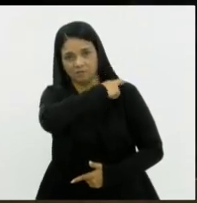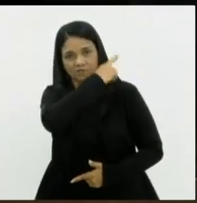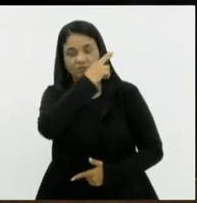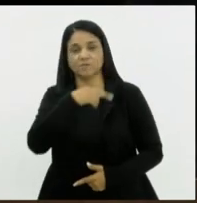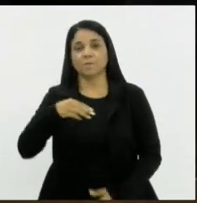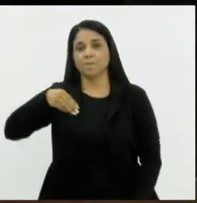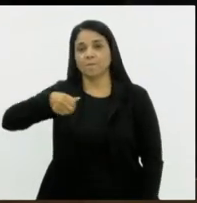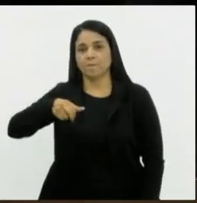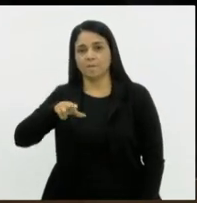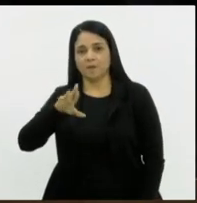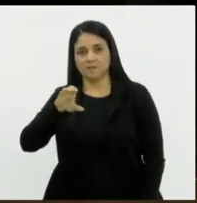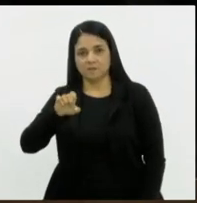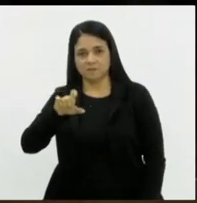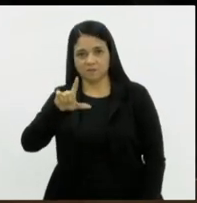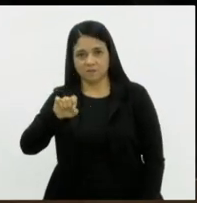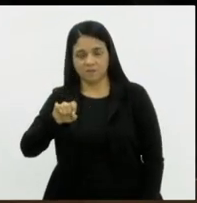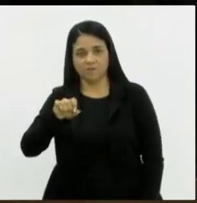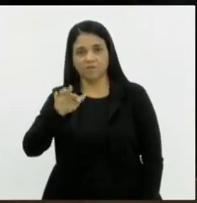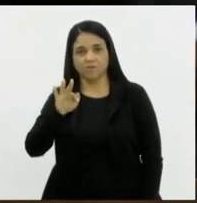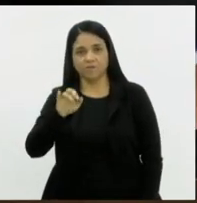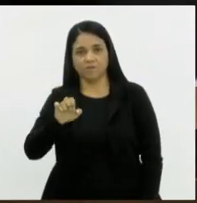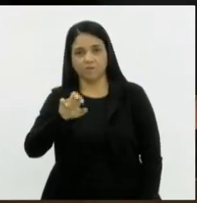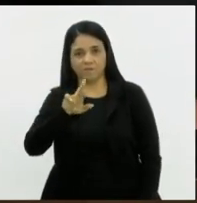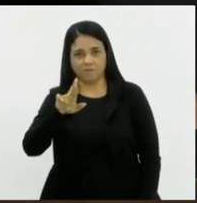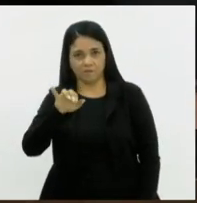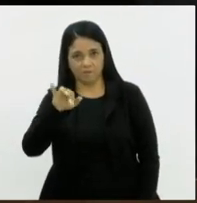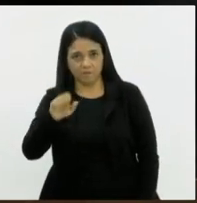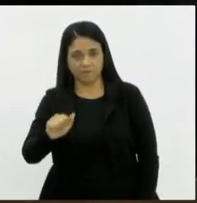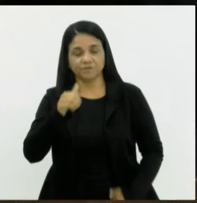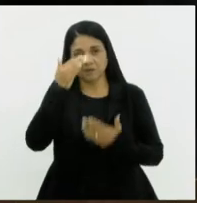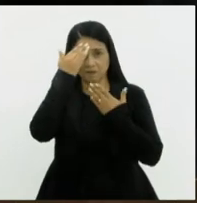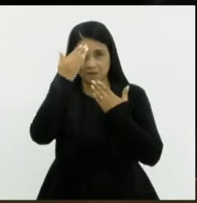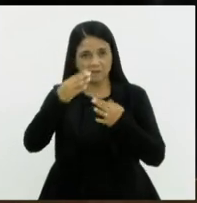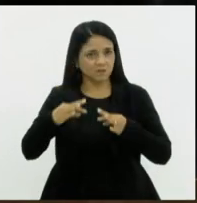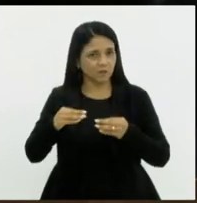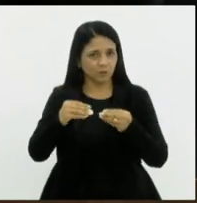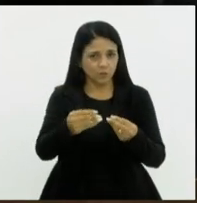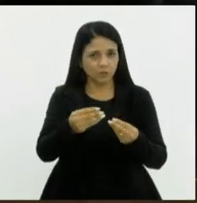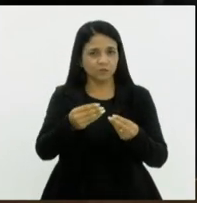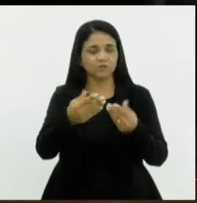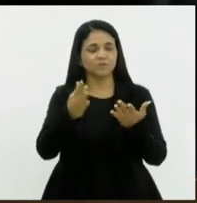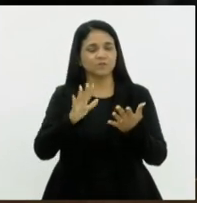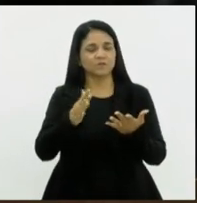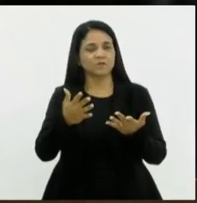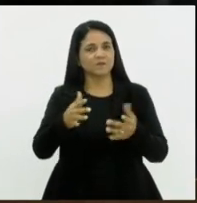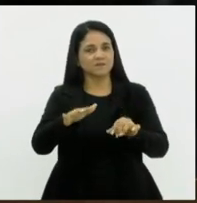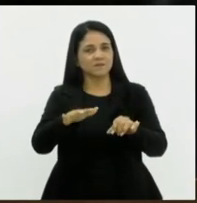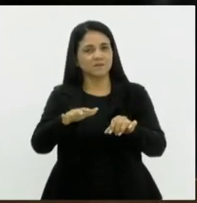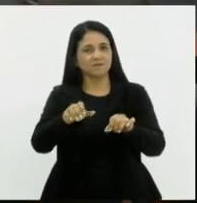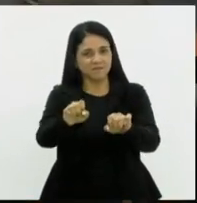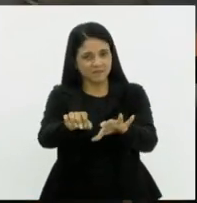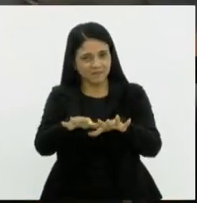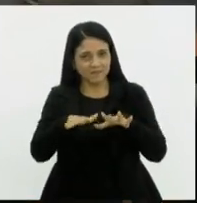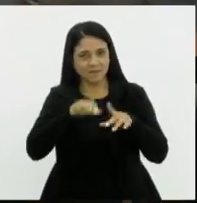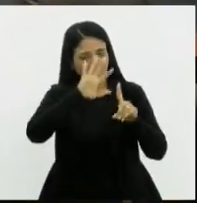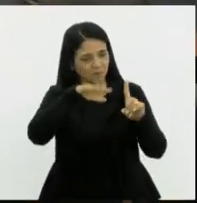Neves. Agradeço, desde já, a todos por abrilhantarem esta cerimônia.